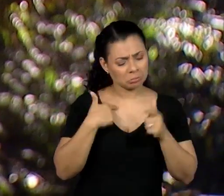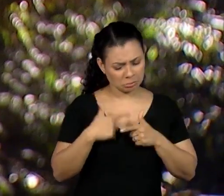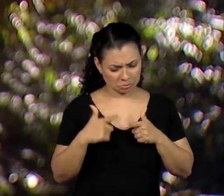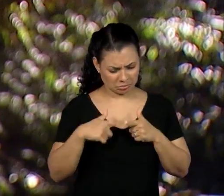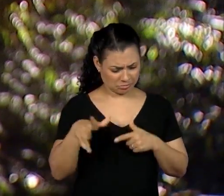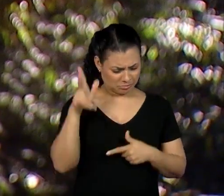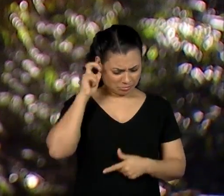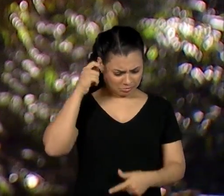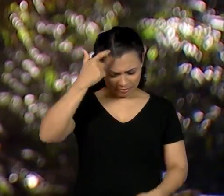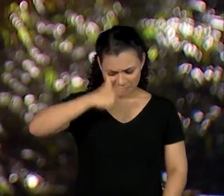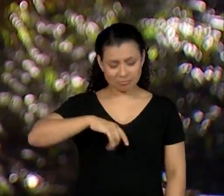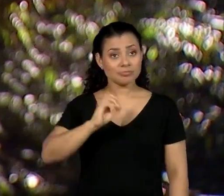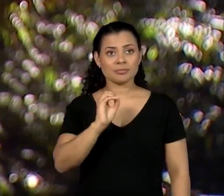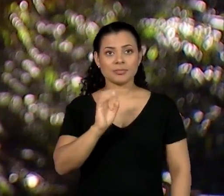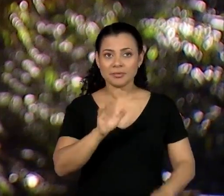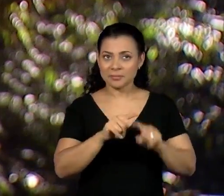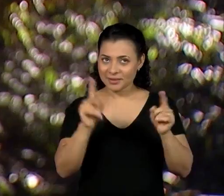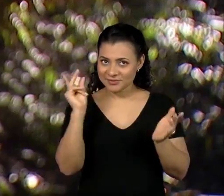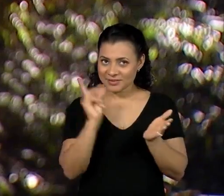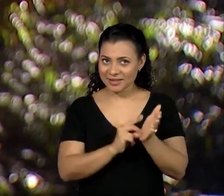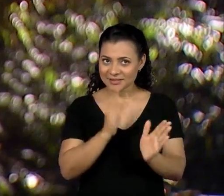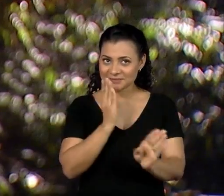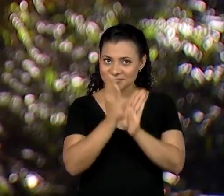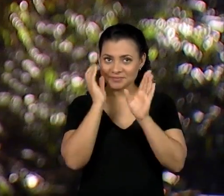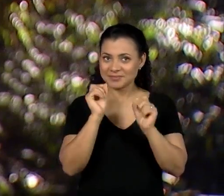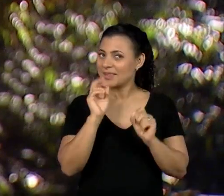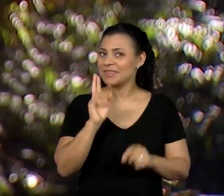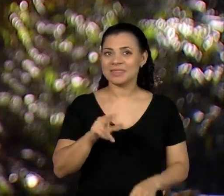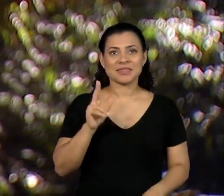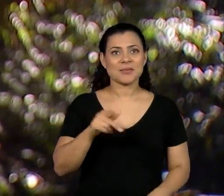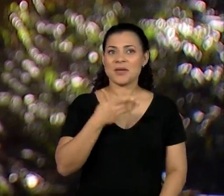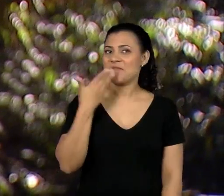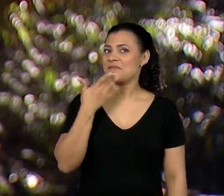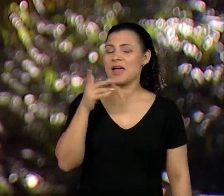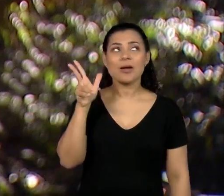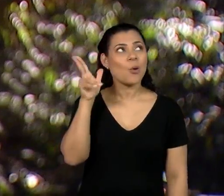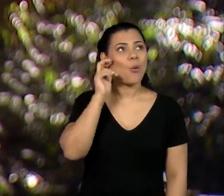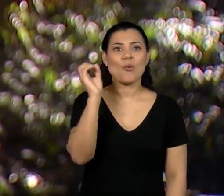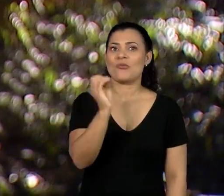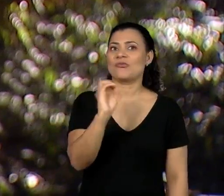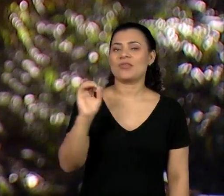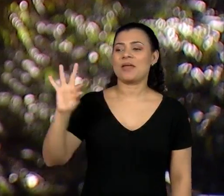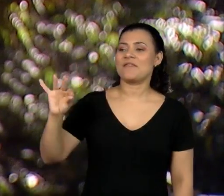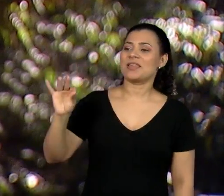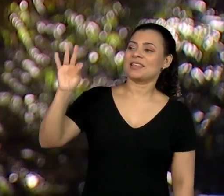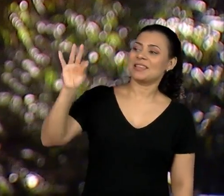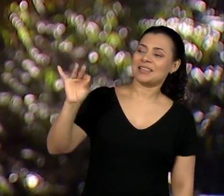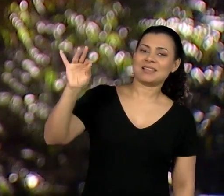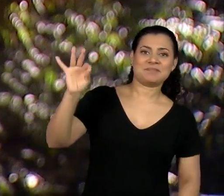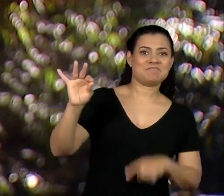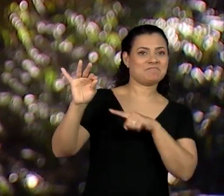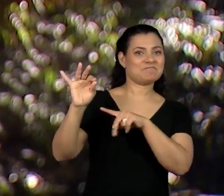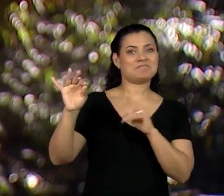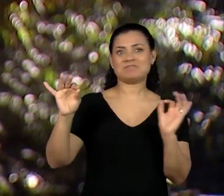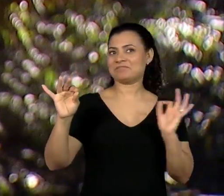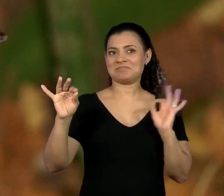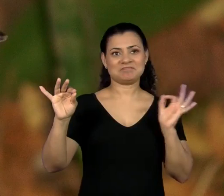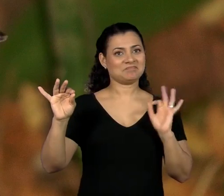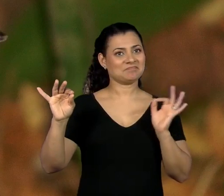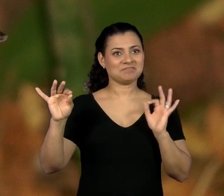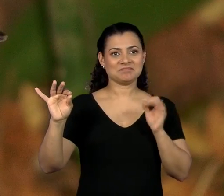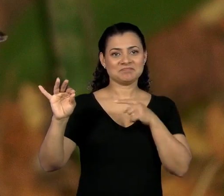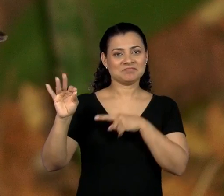ele. Mal sabia que, na verdade, não é tão fácil ouvir o canto do beija-flor preto de cauda